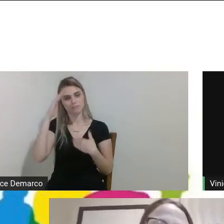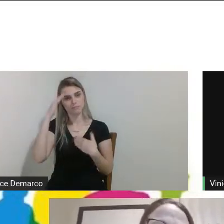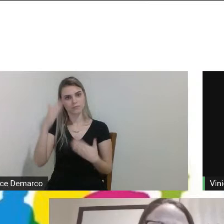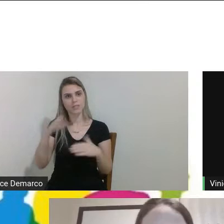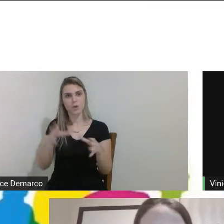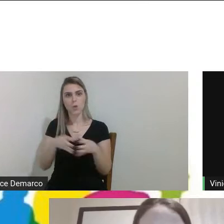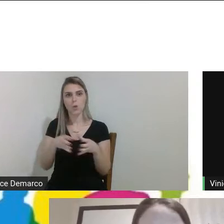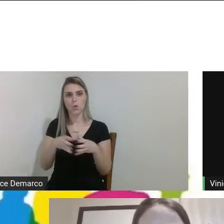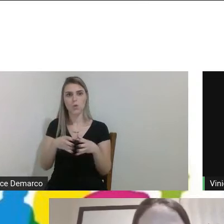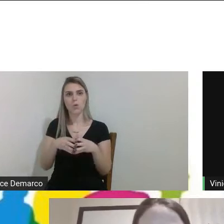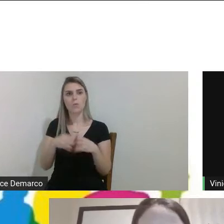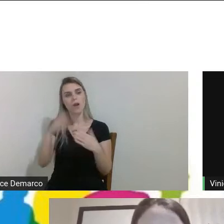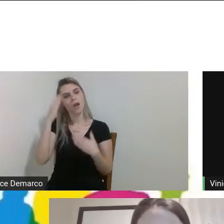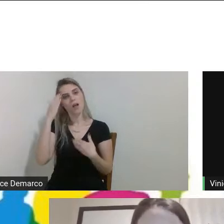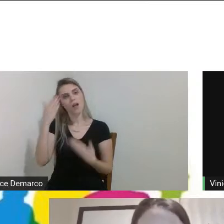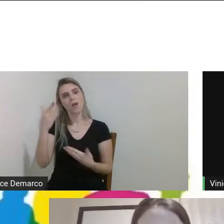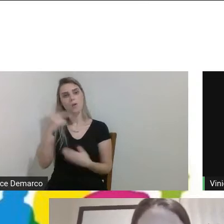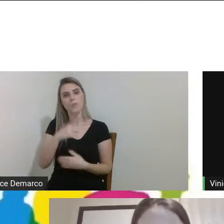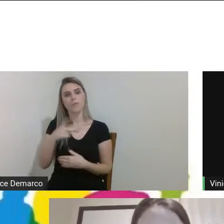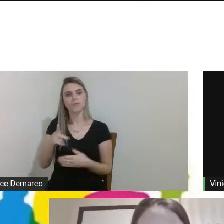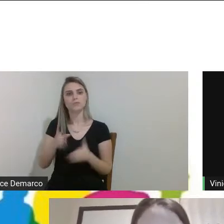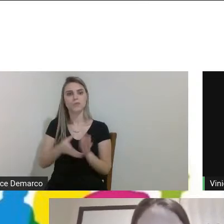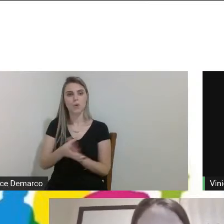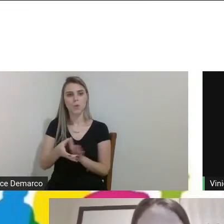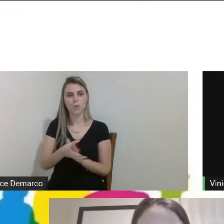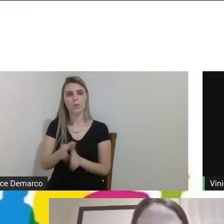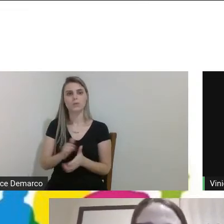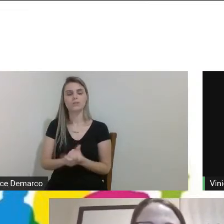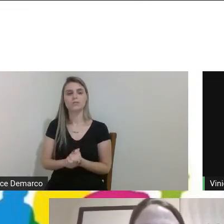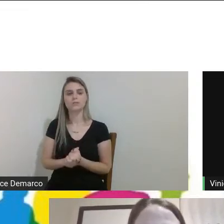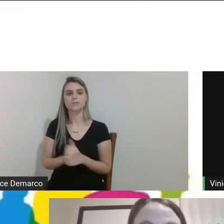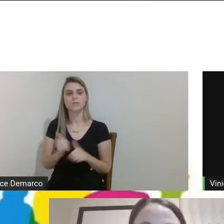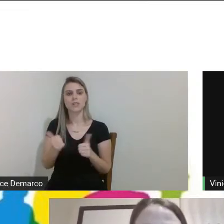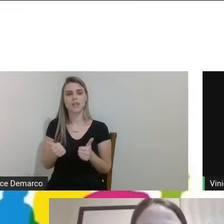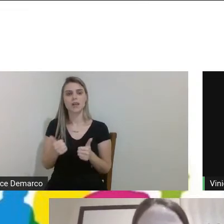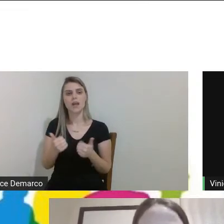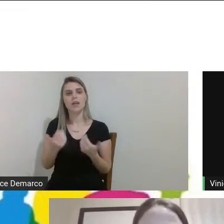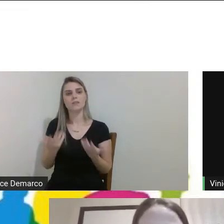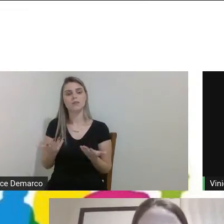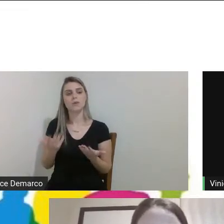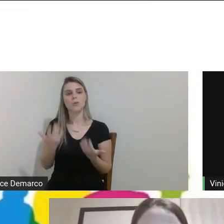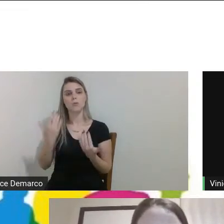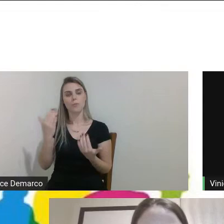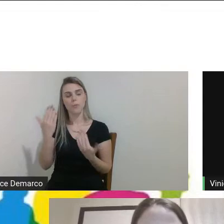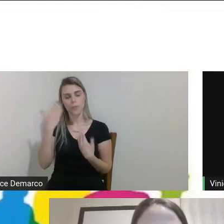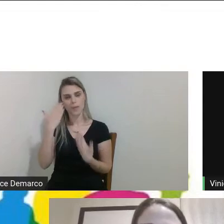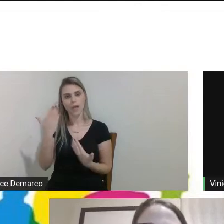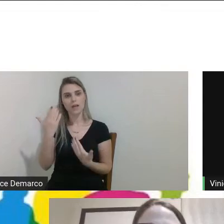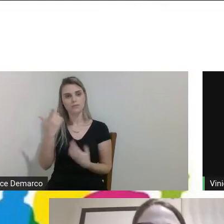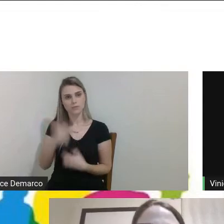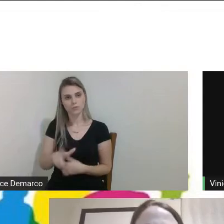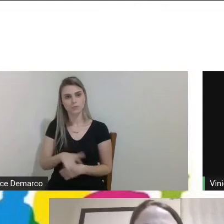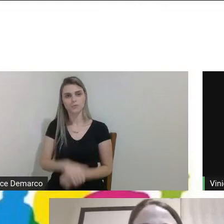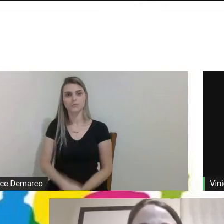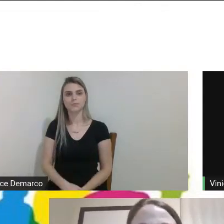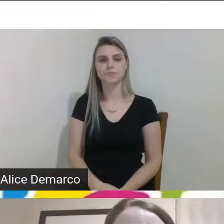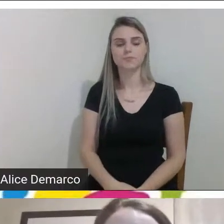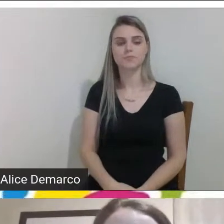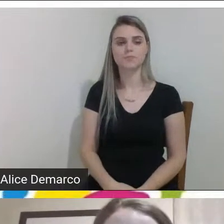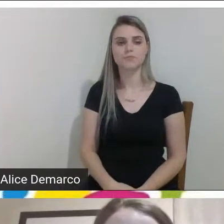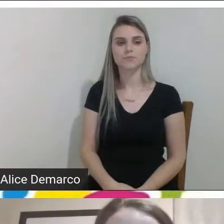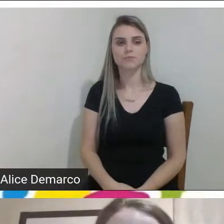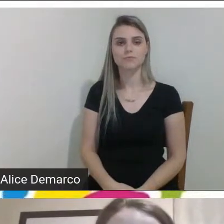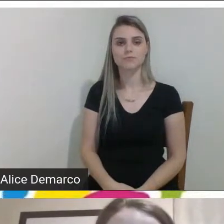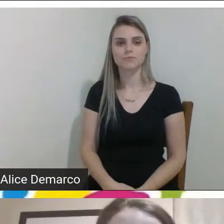agradeço também aos professores orientadores certo pessoal mais uma vez muito obrigada mesmo então